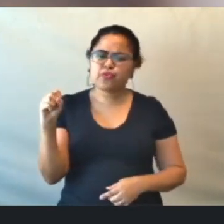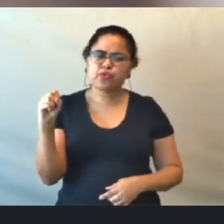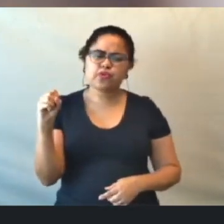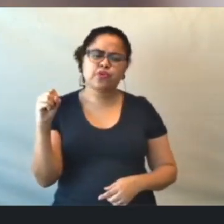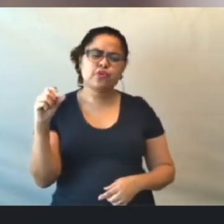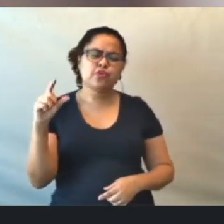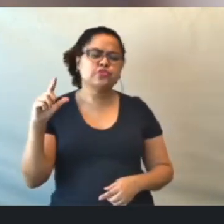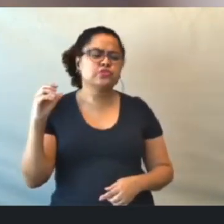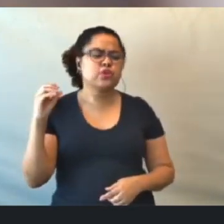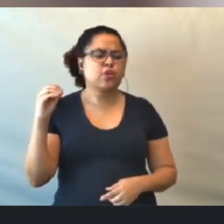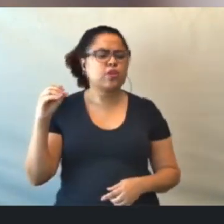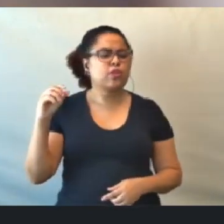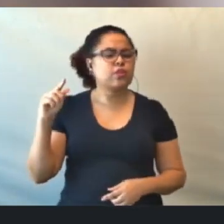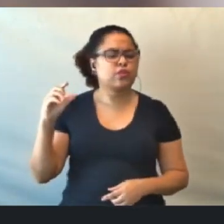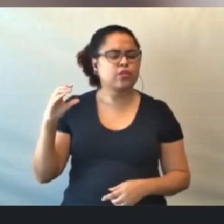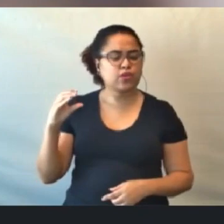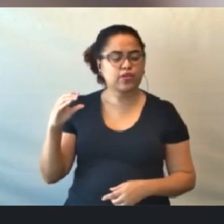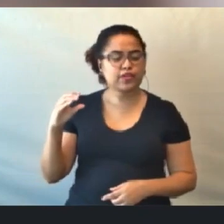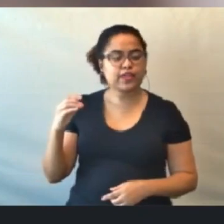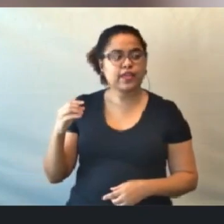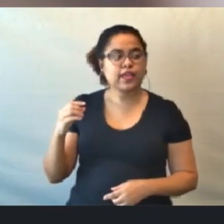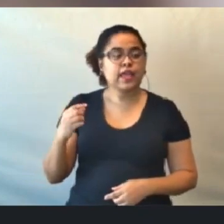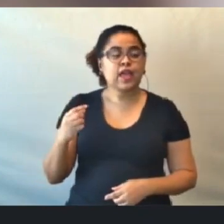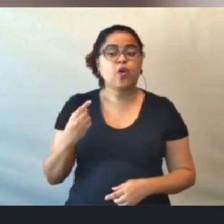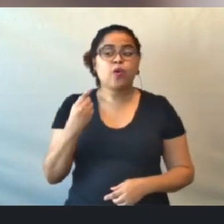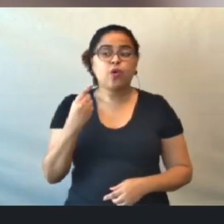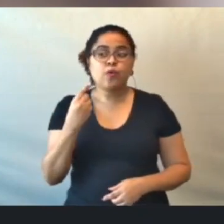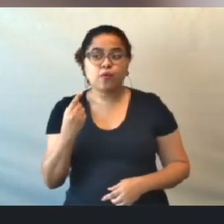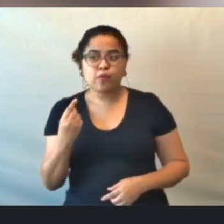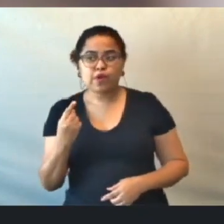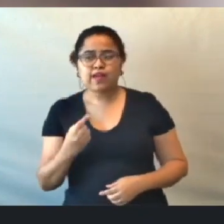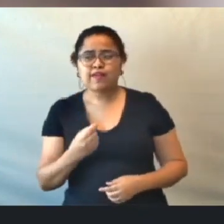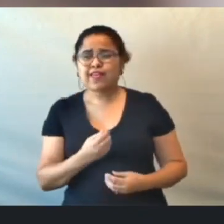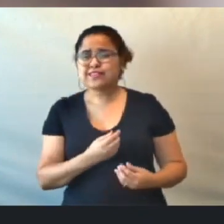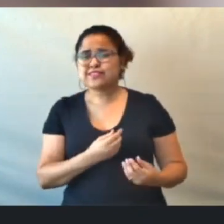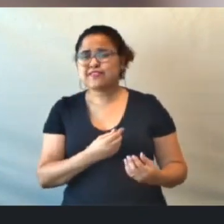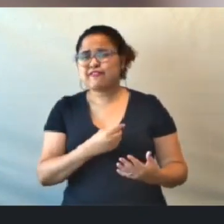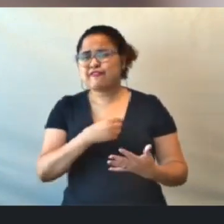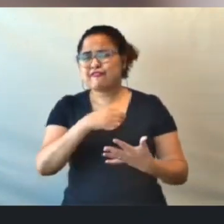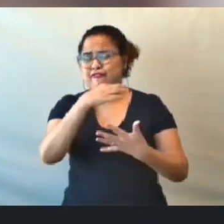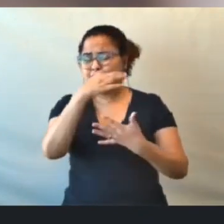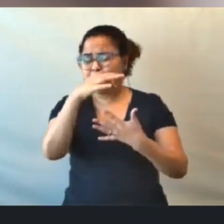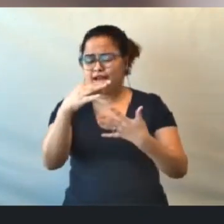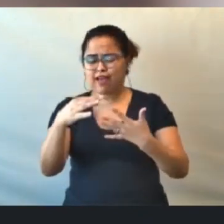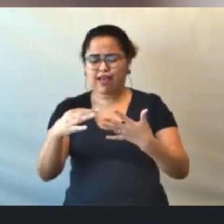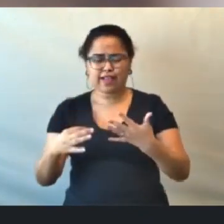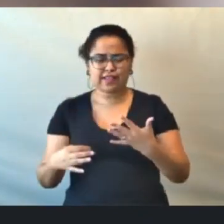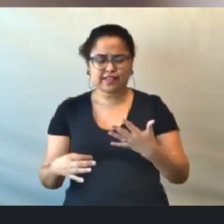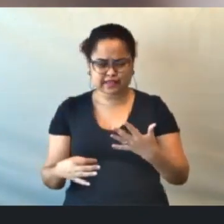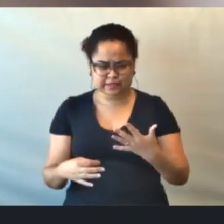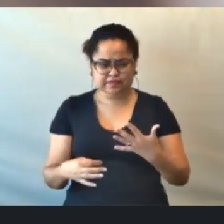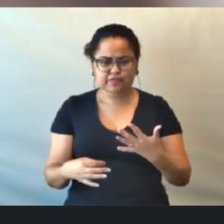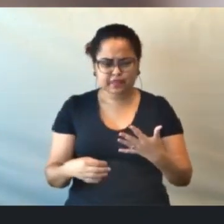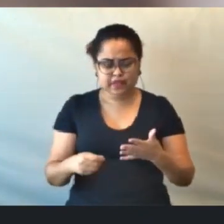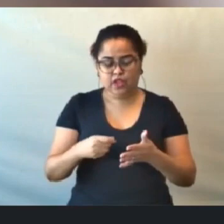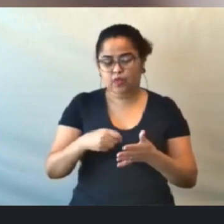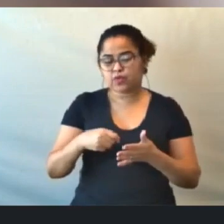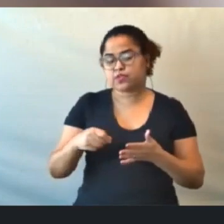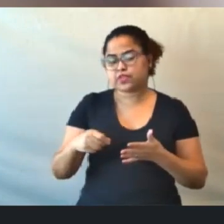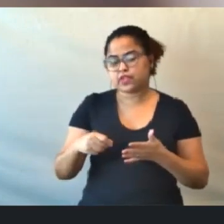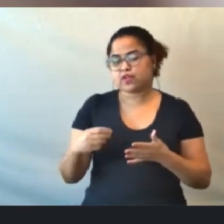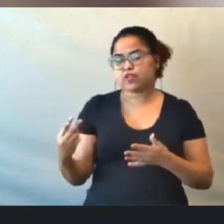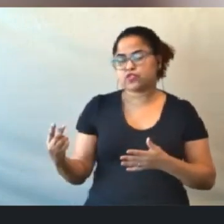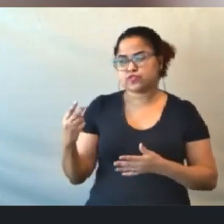medida, é uma das medidas. Eu não sabia os valores, até anotei agora, né, que vocês falaram, o vereador Bairro falou